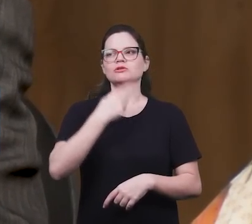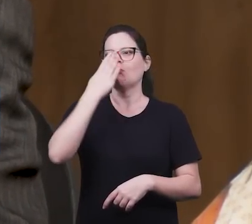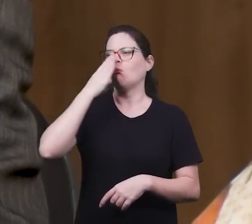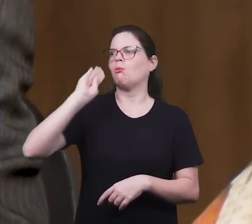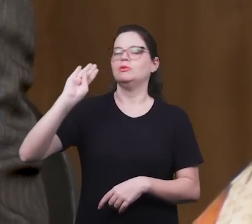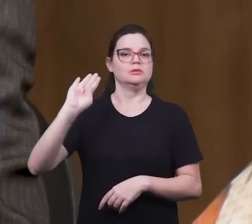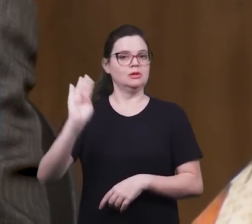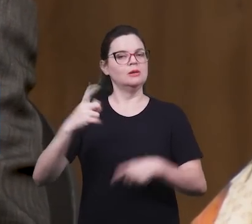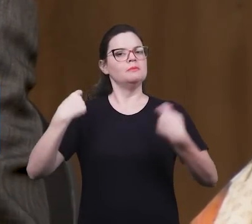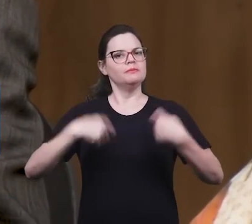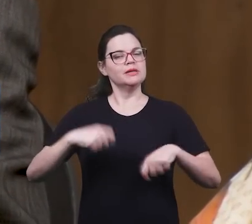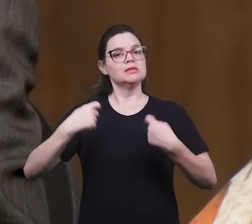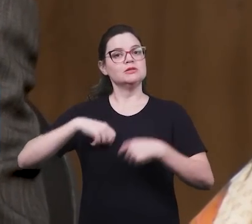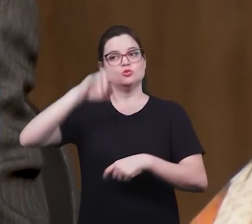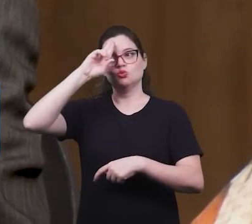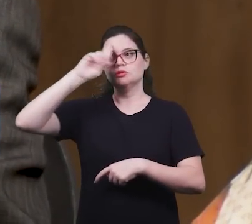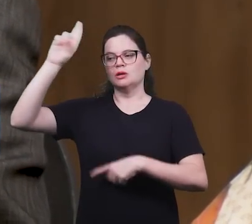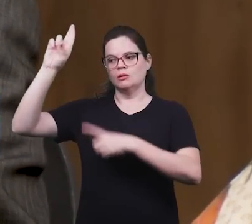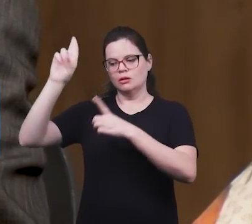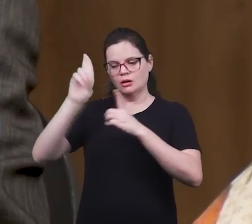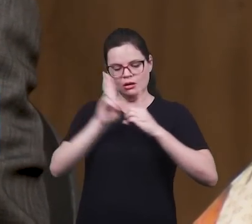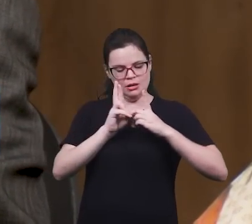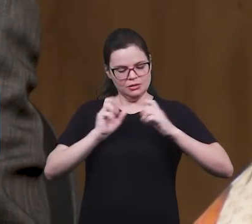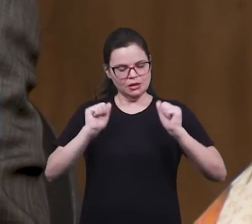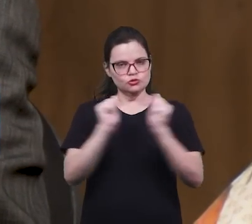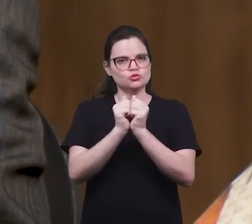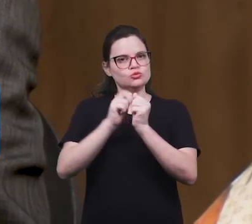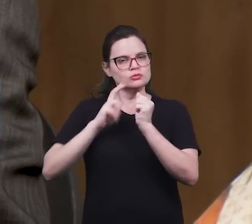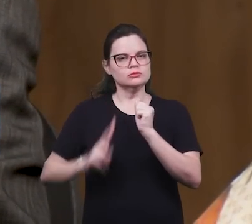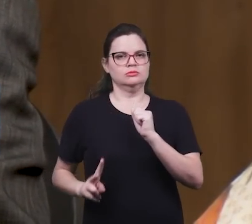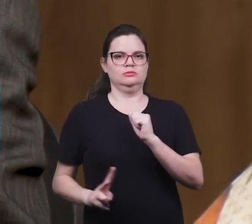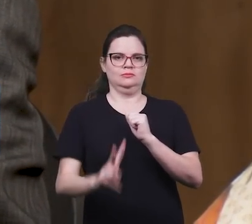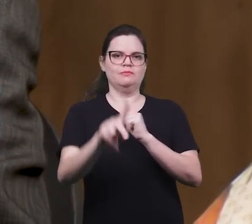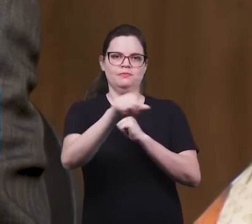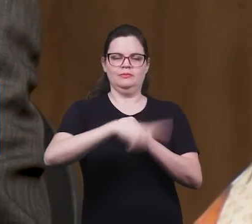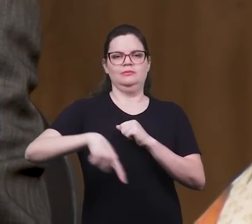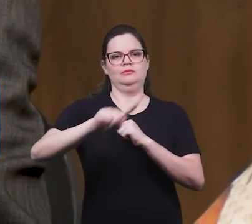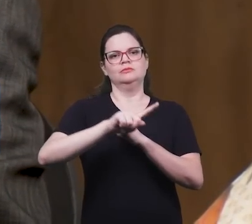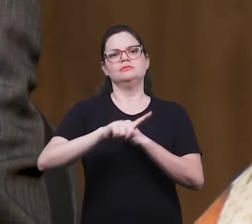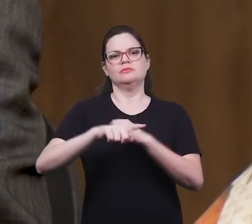da igreja, de eles também terem essa